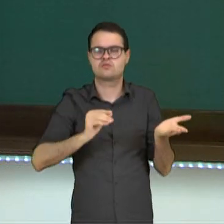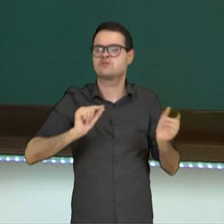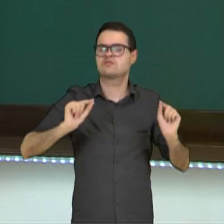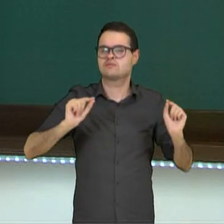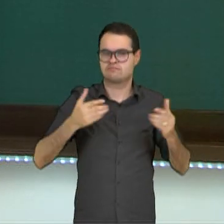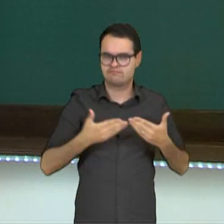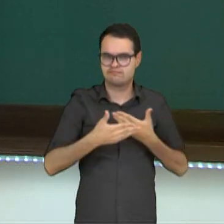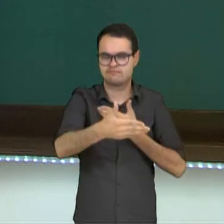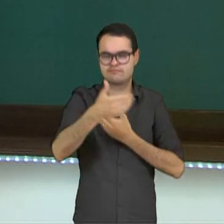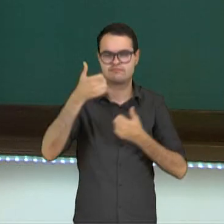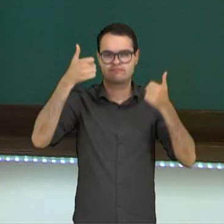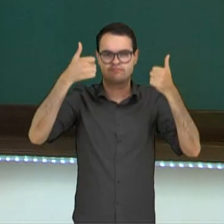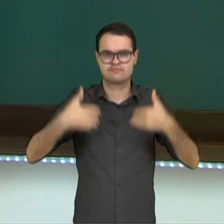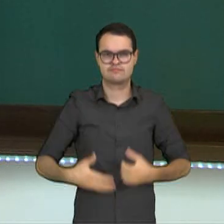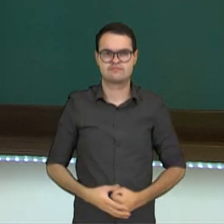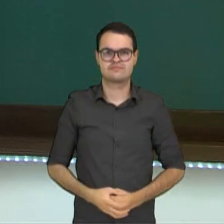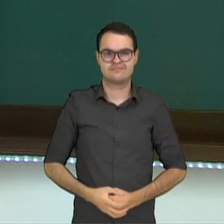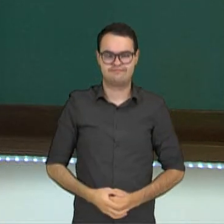vamos ver.